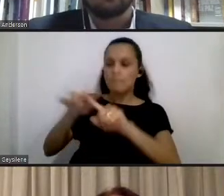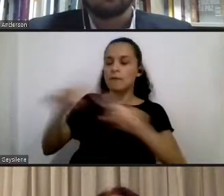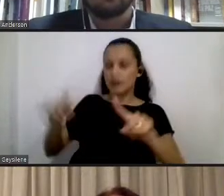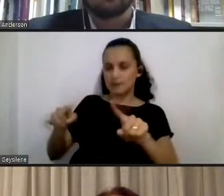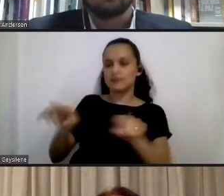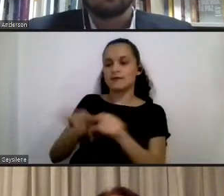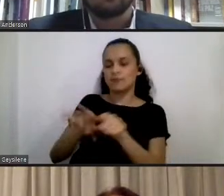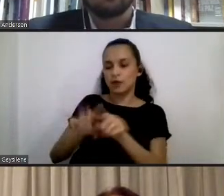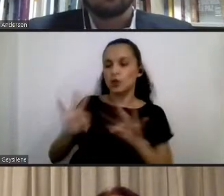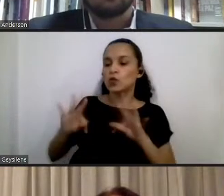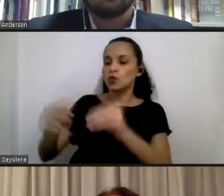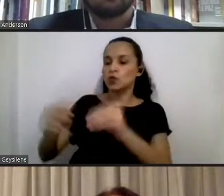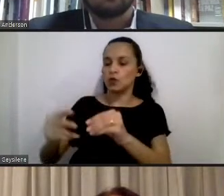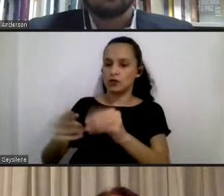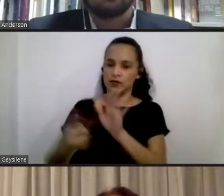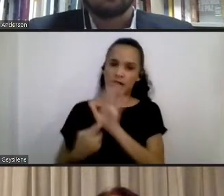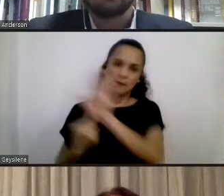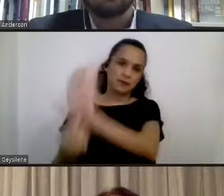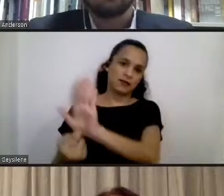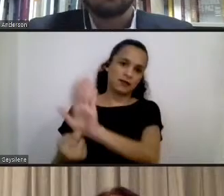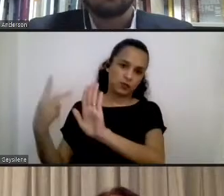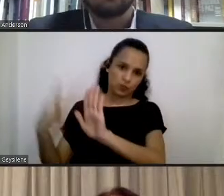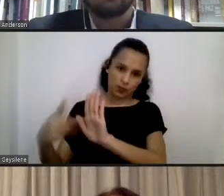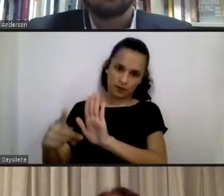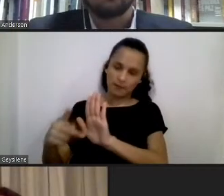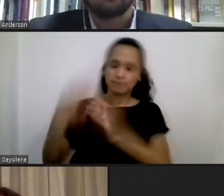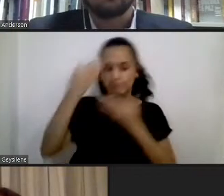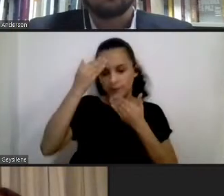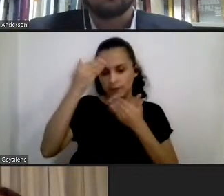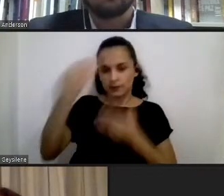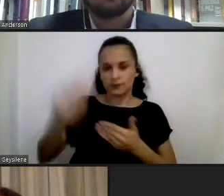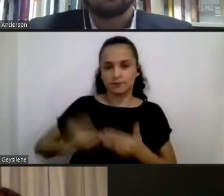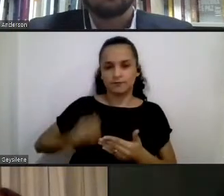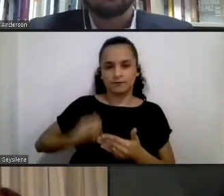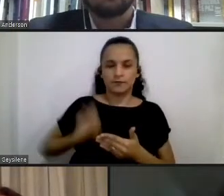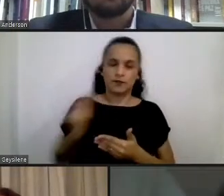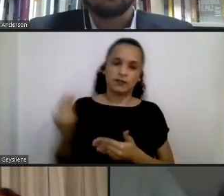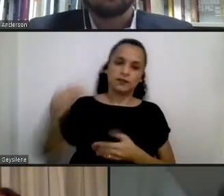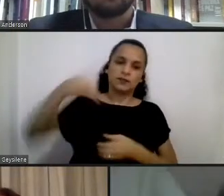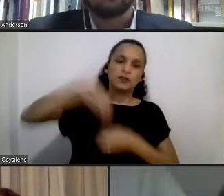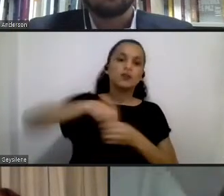representa. Muito obrigada por estar aqui conosco essa noite.